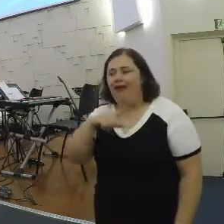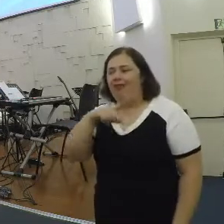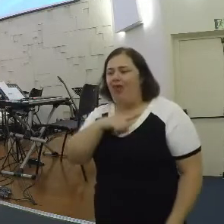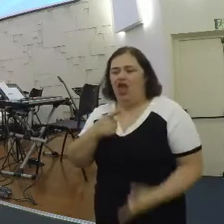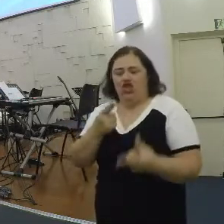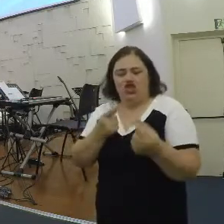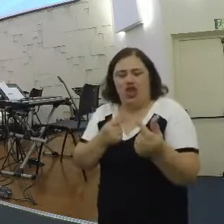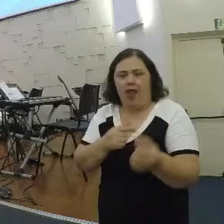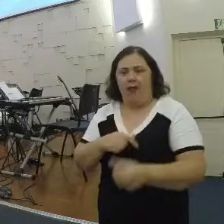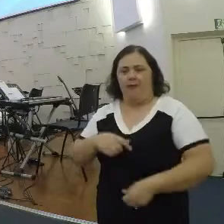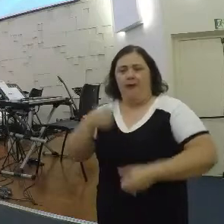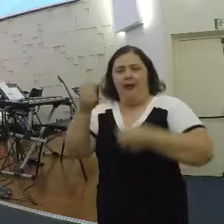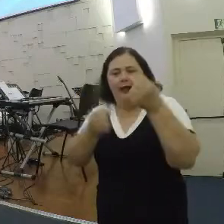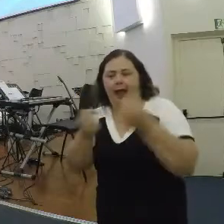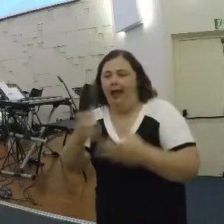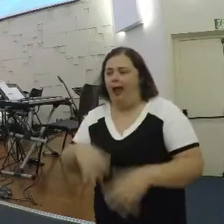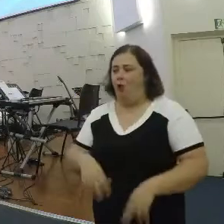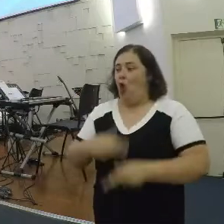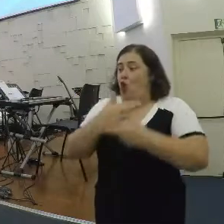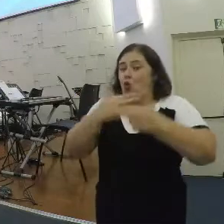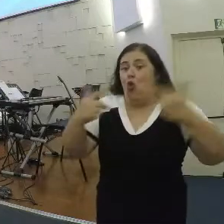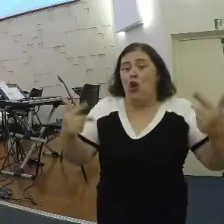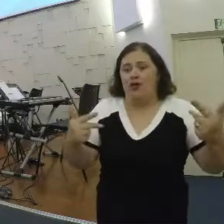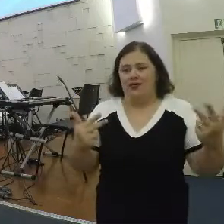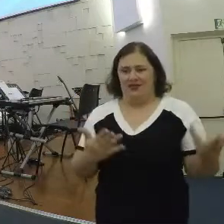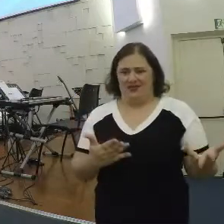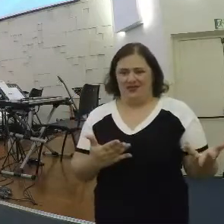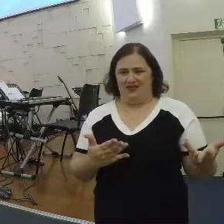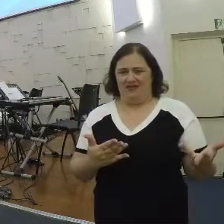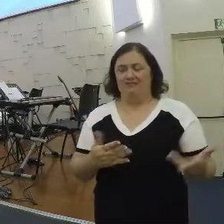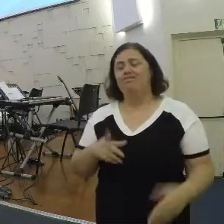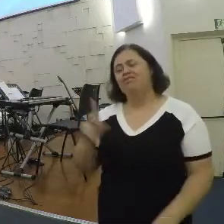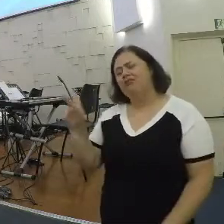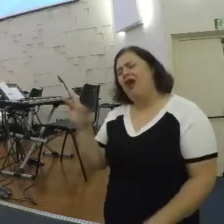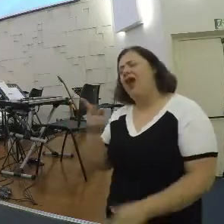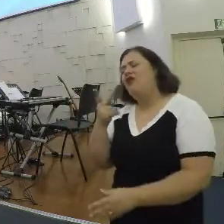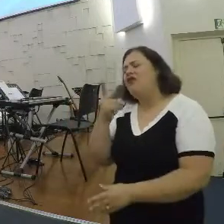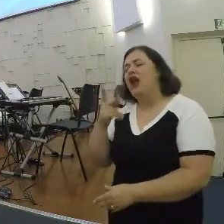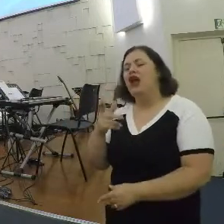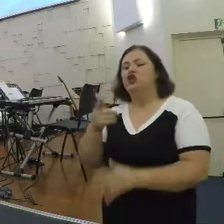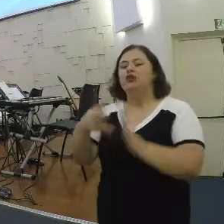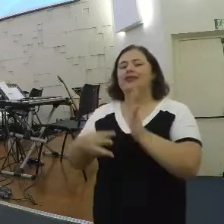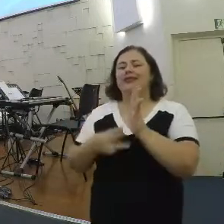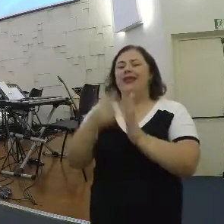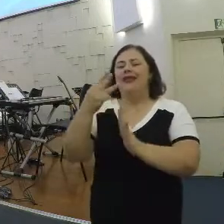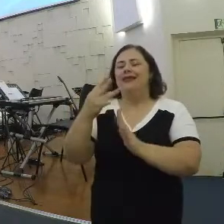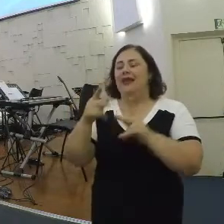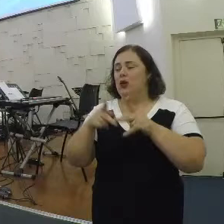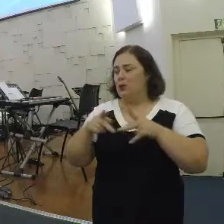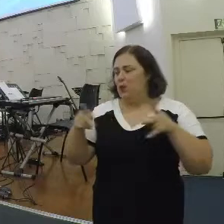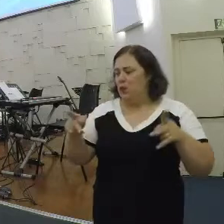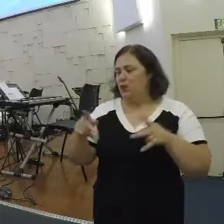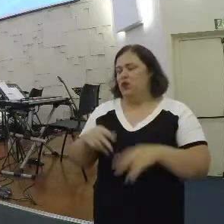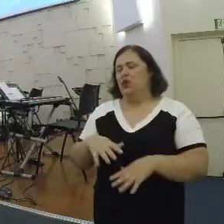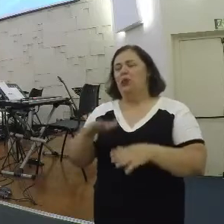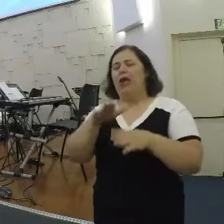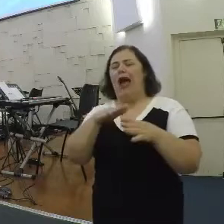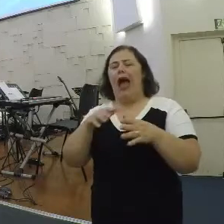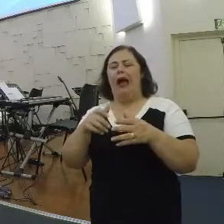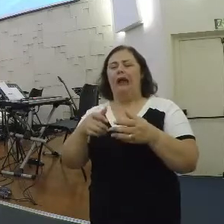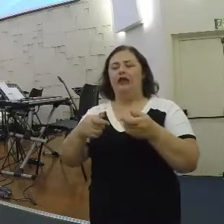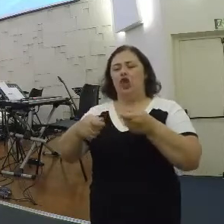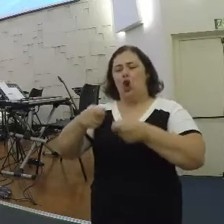falo de um terceiro professor nesse campo missionário. Esse terceiro professor era da área de economia. E aí